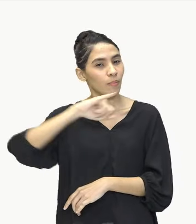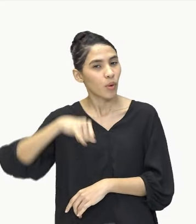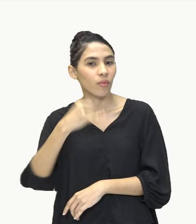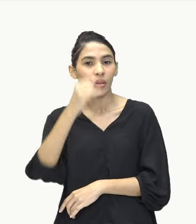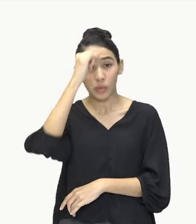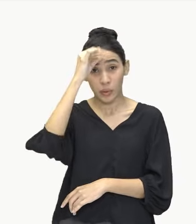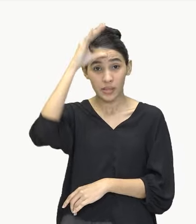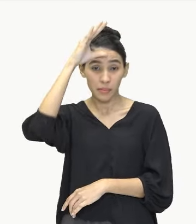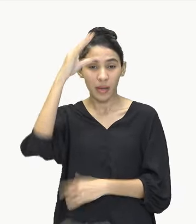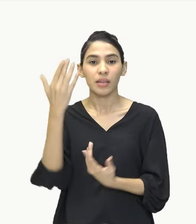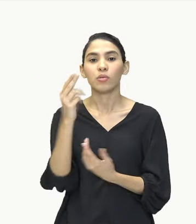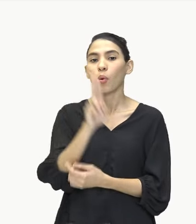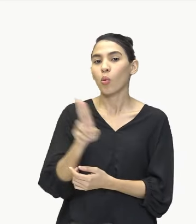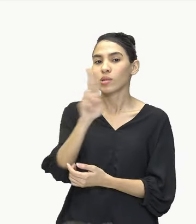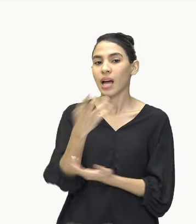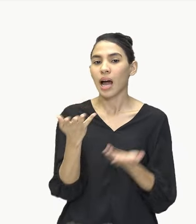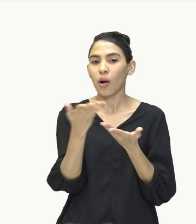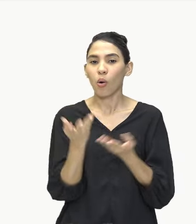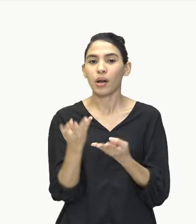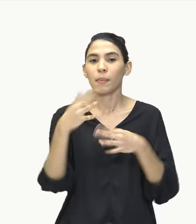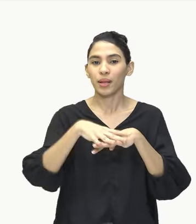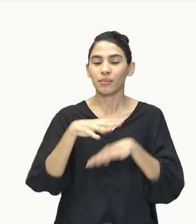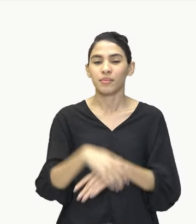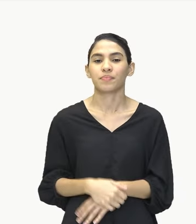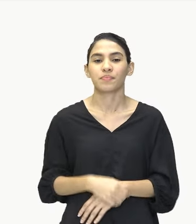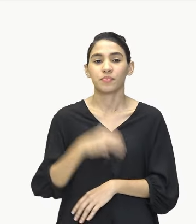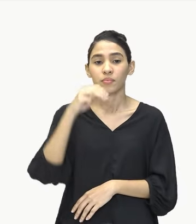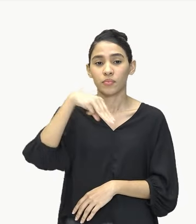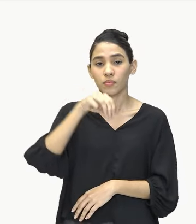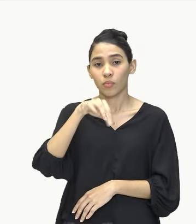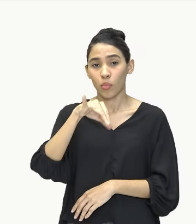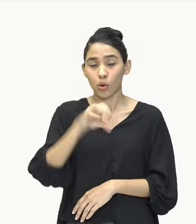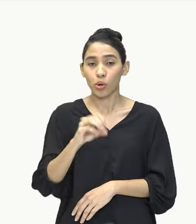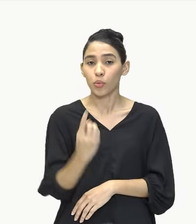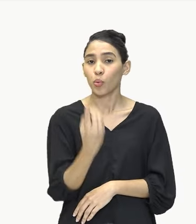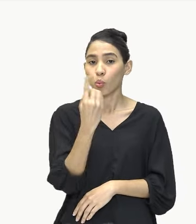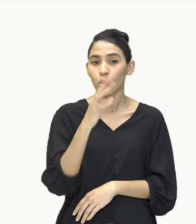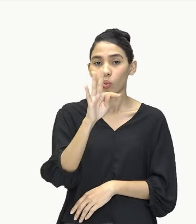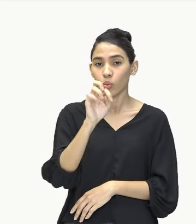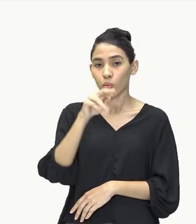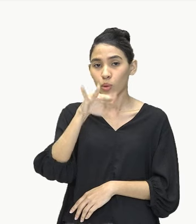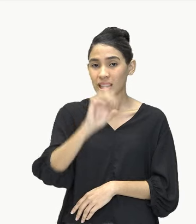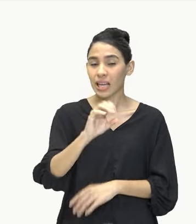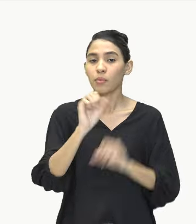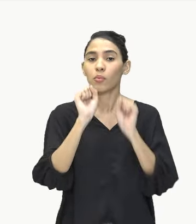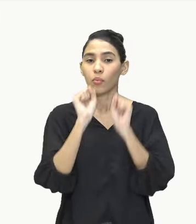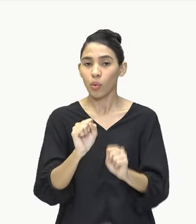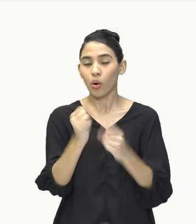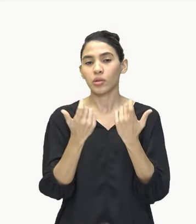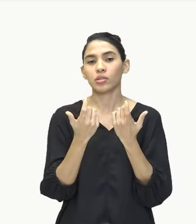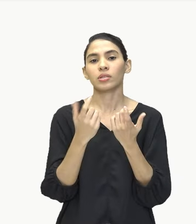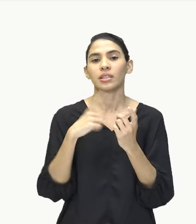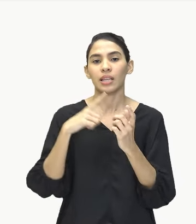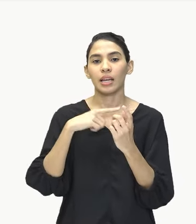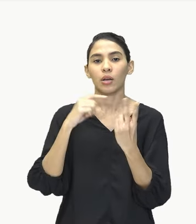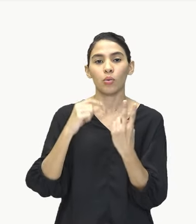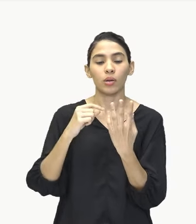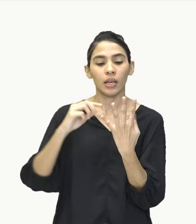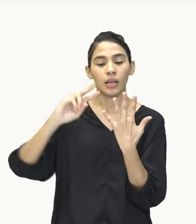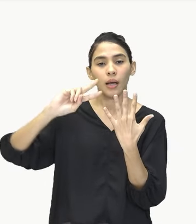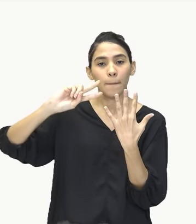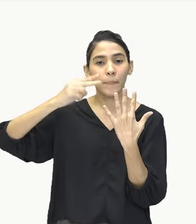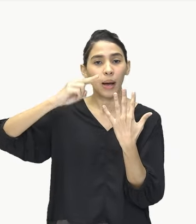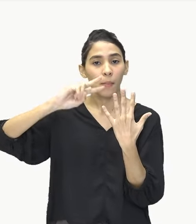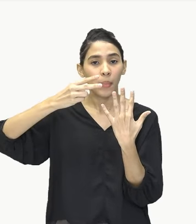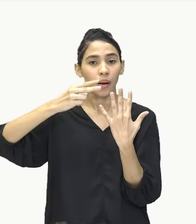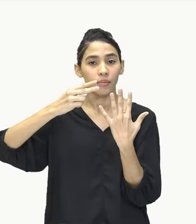para aplicar aqui na matemática. Monômio, um termo. Esse termo pode possuir um coeficiente numérico,